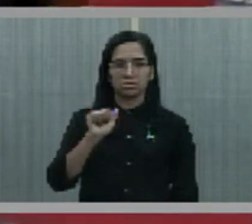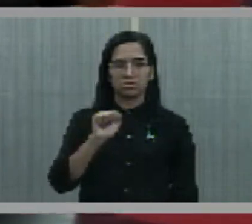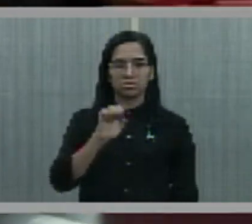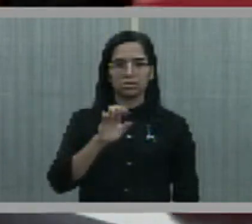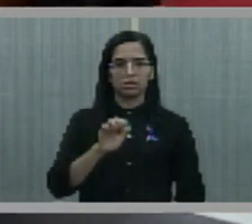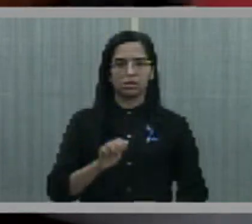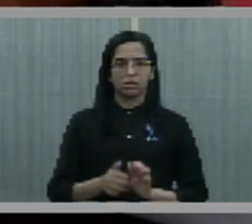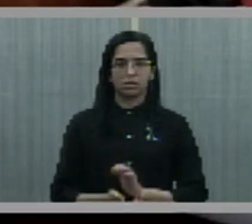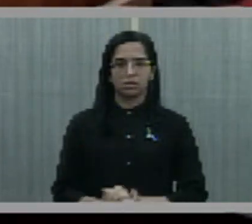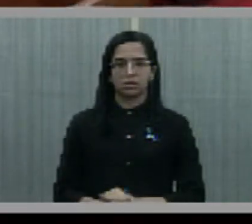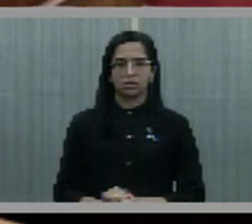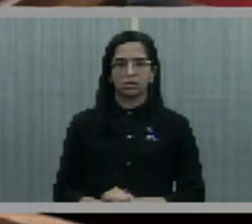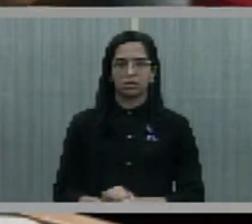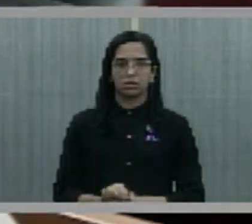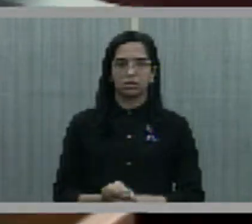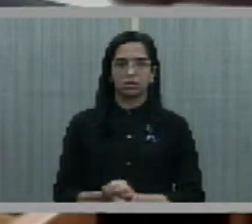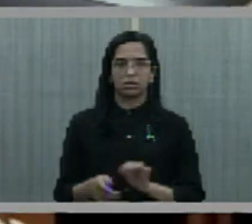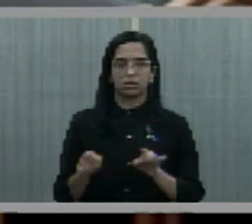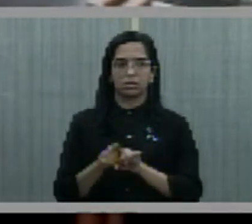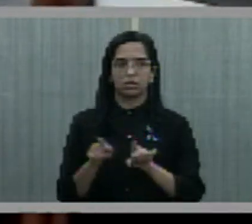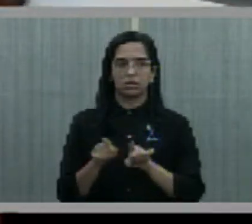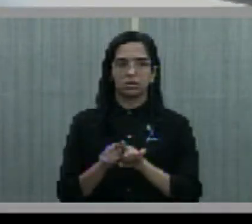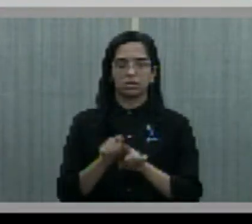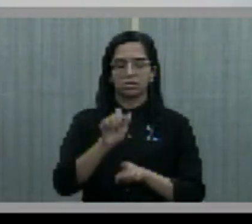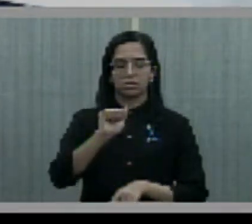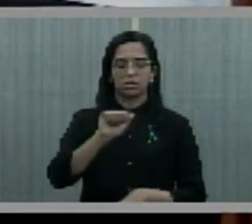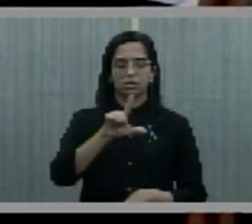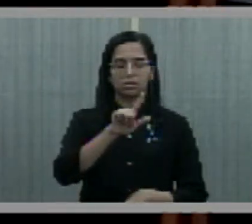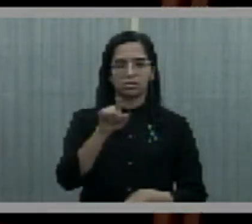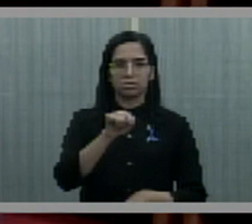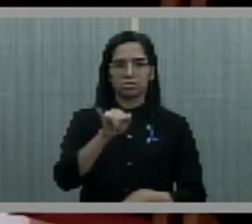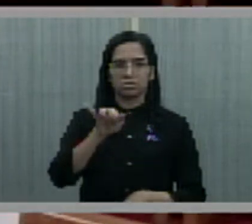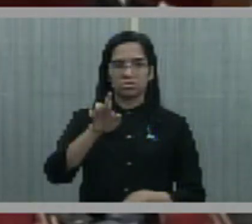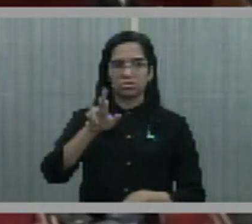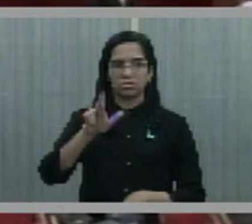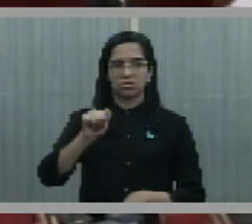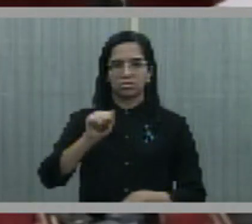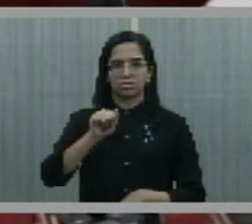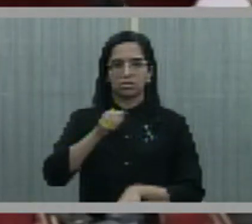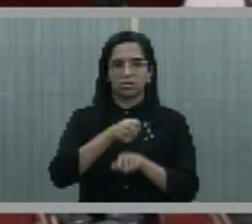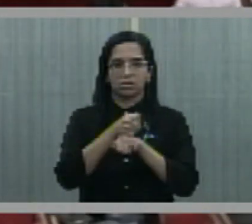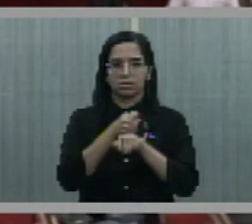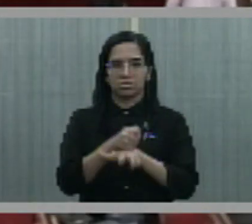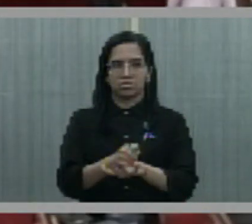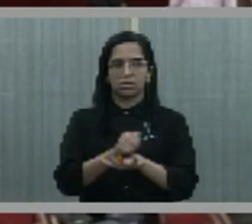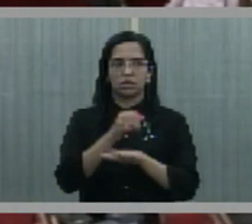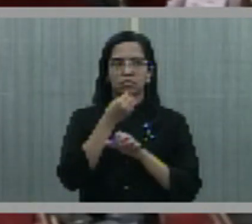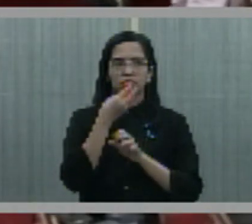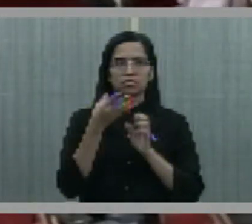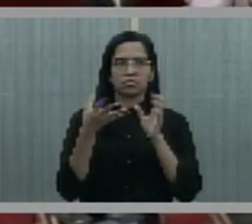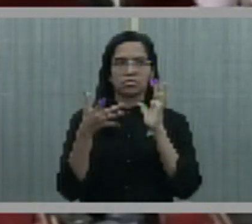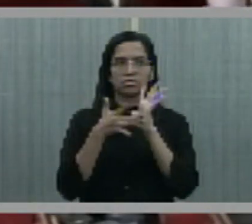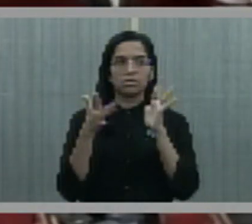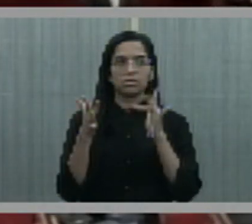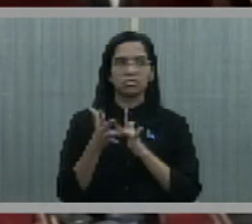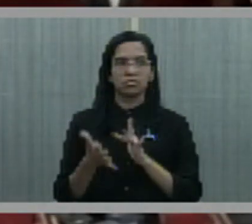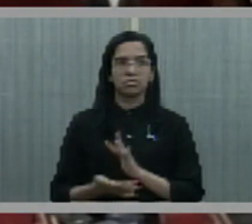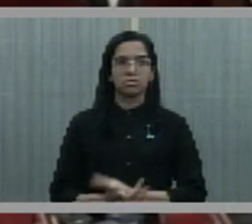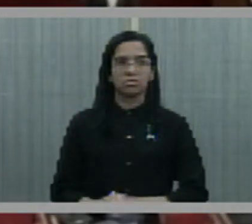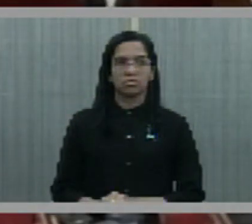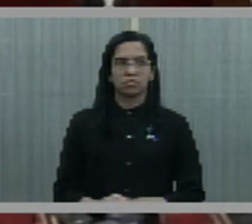A mercedária missionária do Brasil, Alzira dos Santos, da Diocese de Bom Jesus.